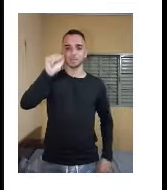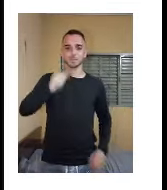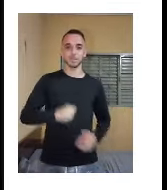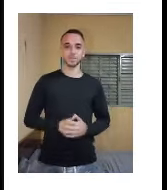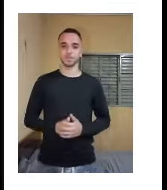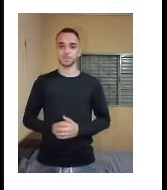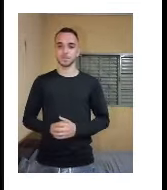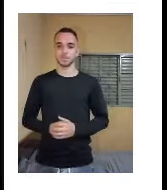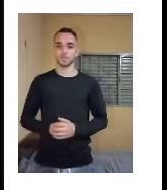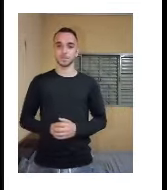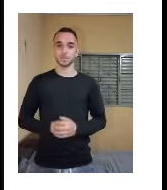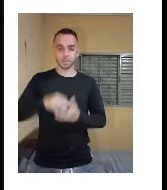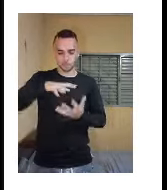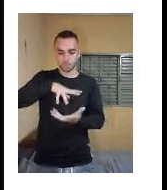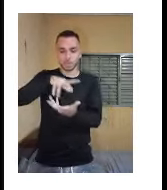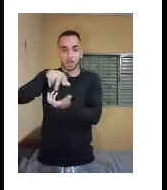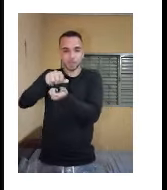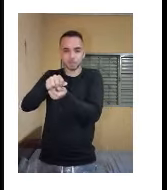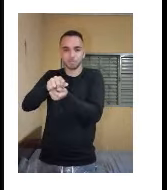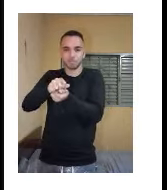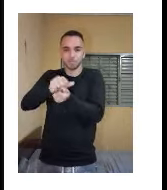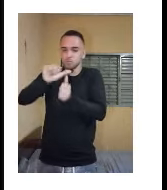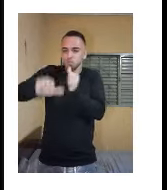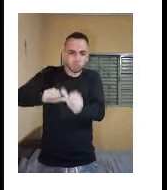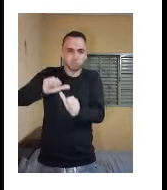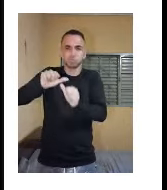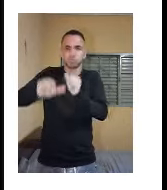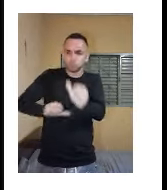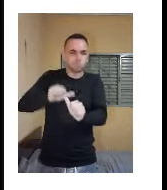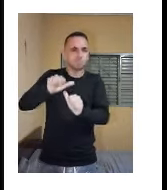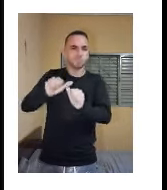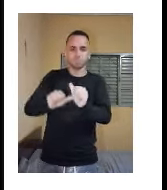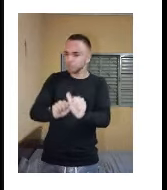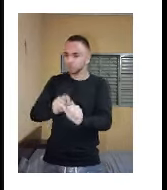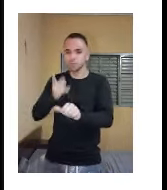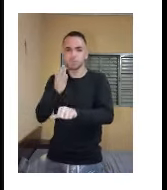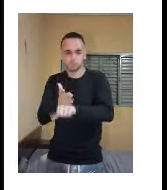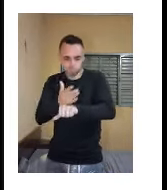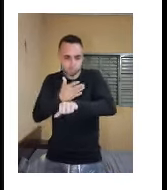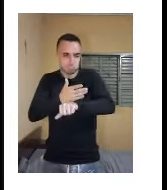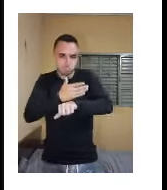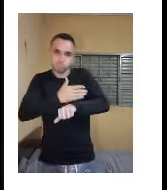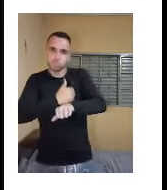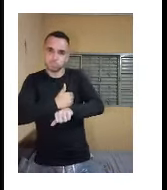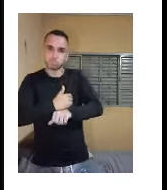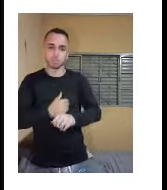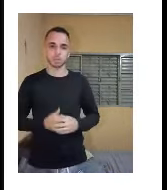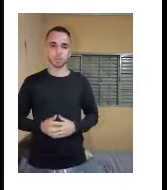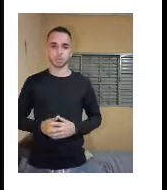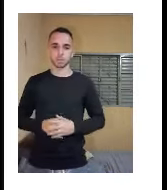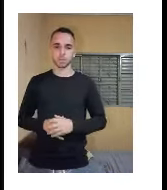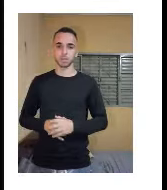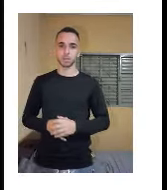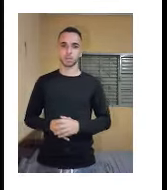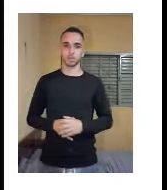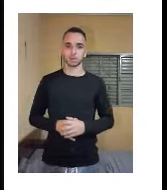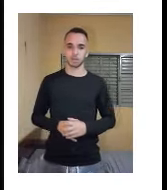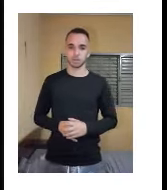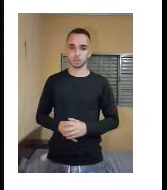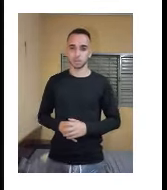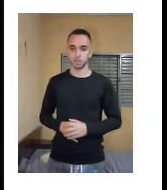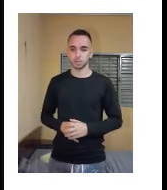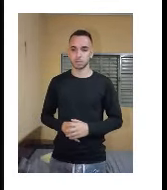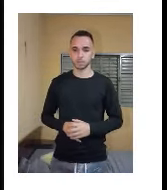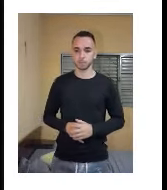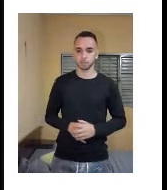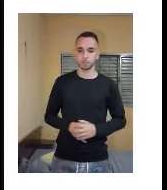do planeta esteja mudando e o IPCC traga essas principais conclusões. Um